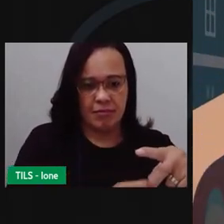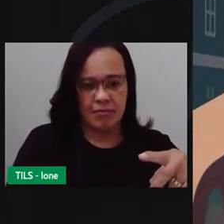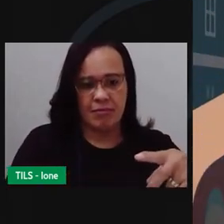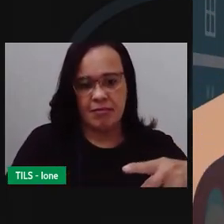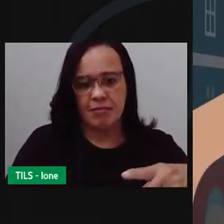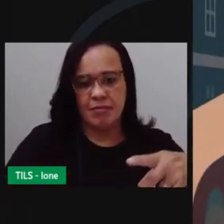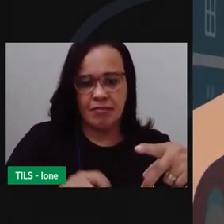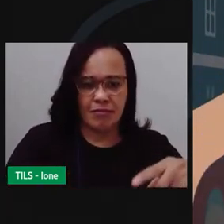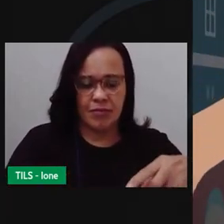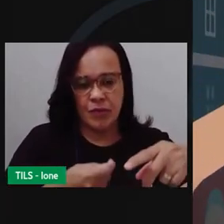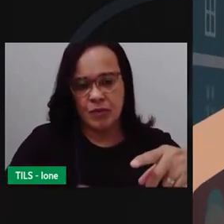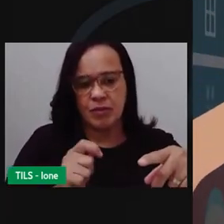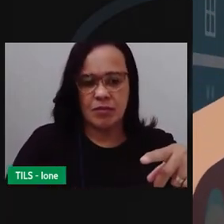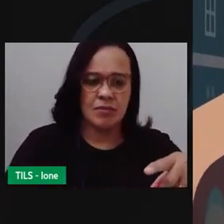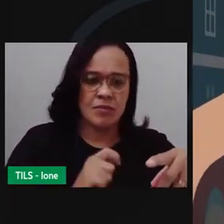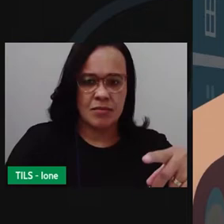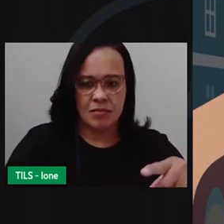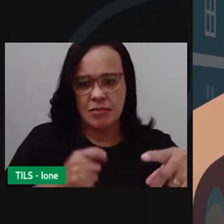Triângulo.